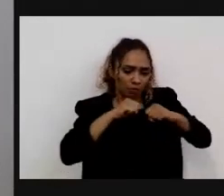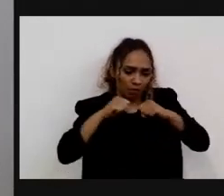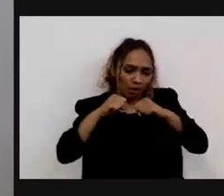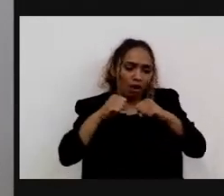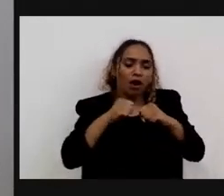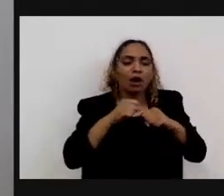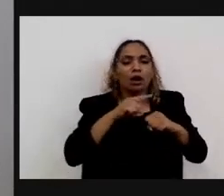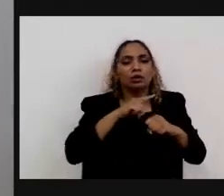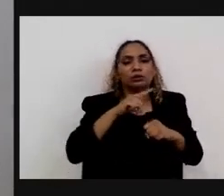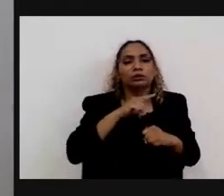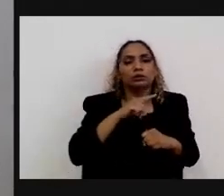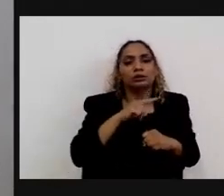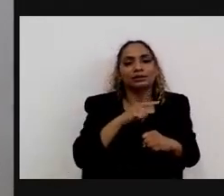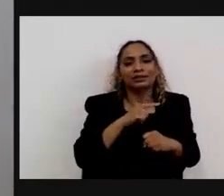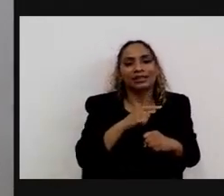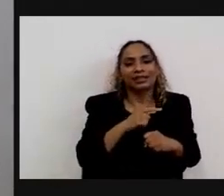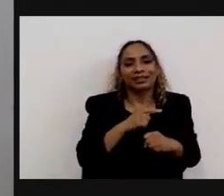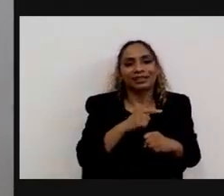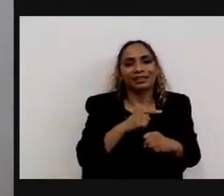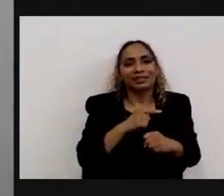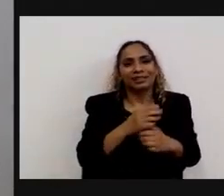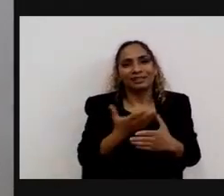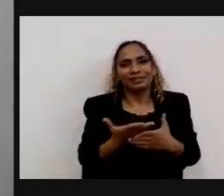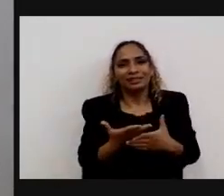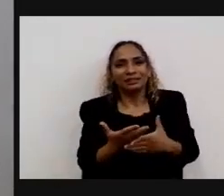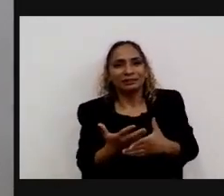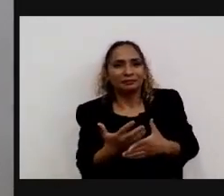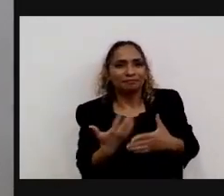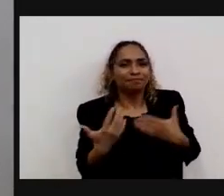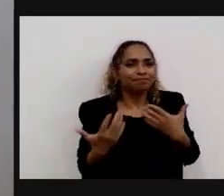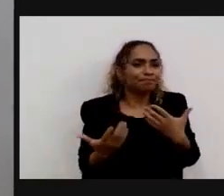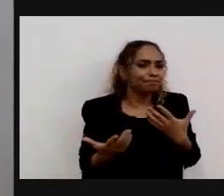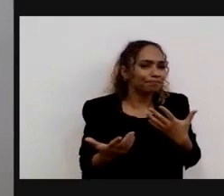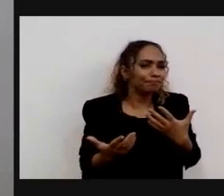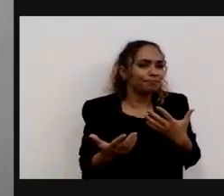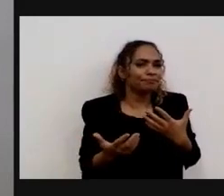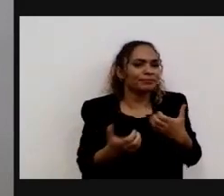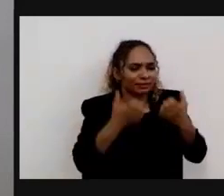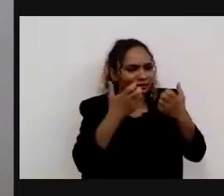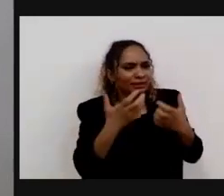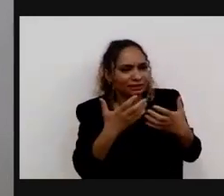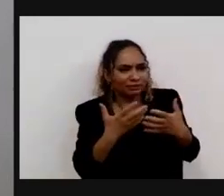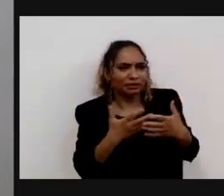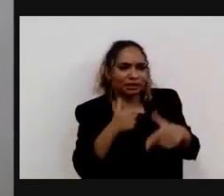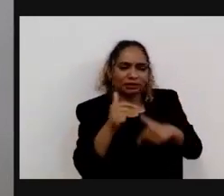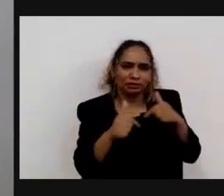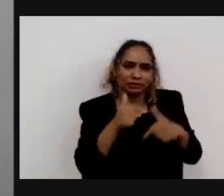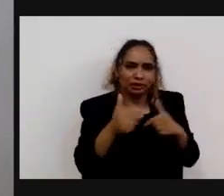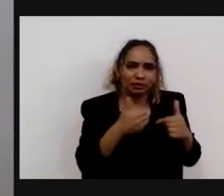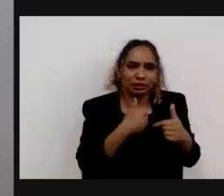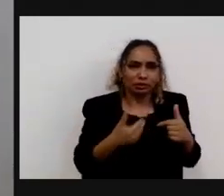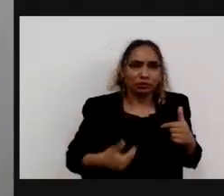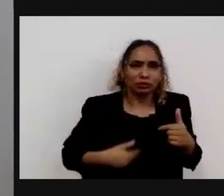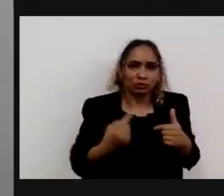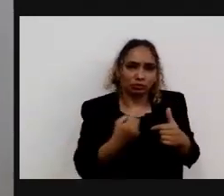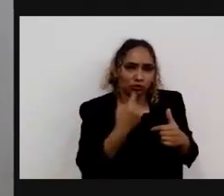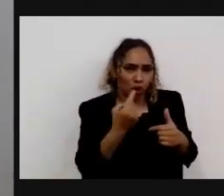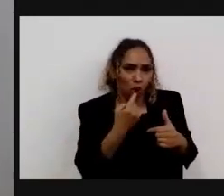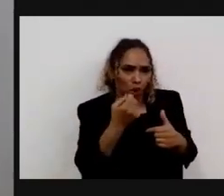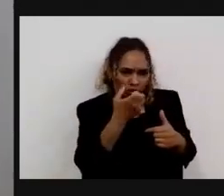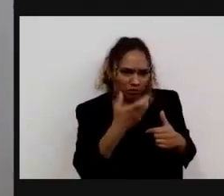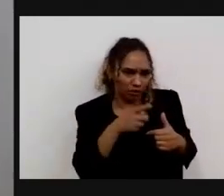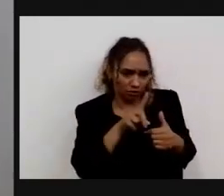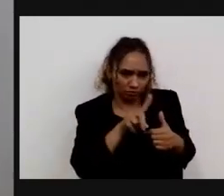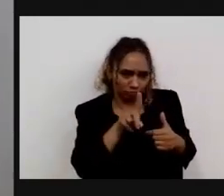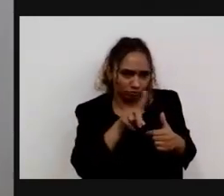e que tem gerado muito muito advoca assim muito né Muito falado muito do serviço público não somos só nós falando né